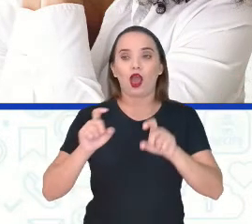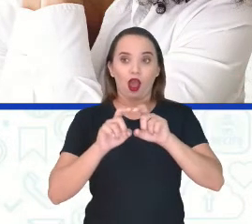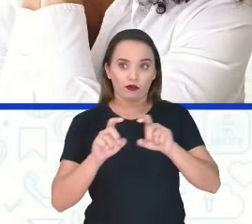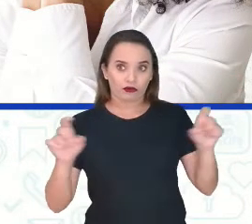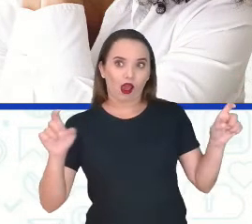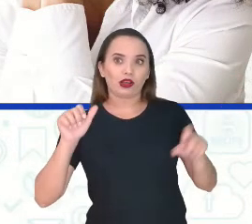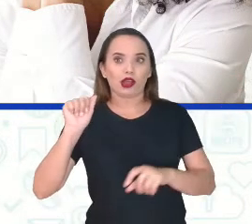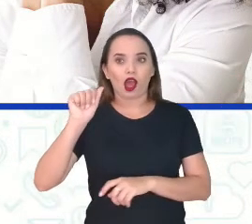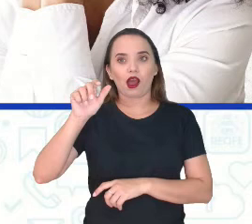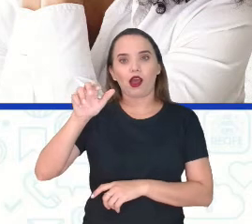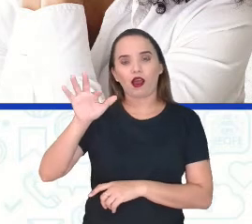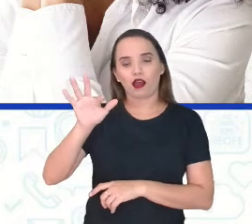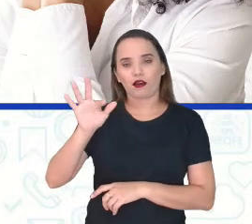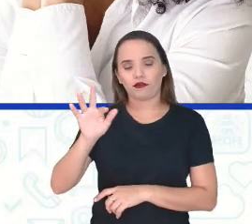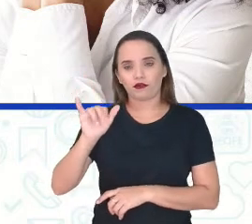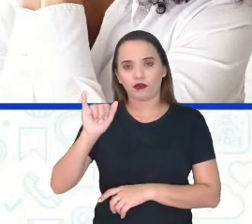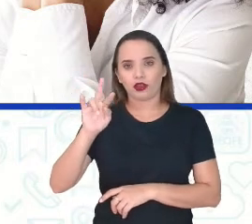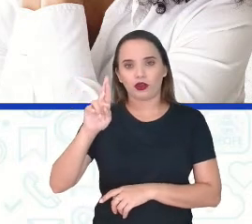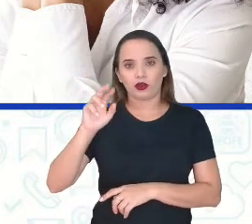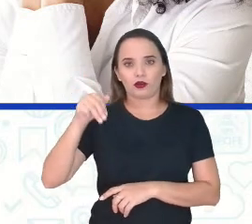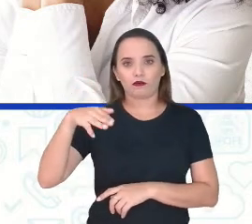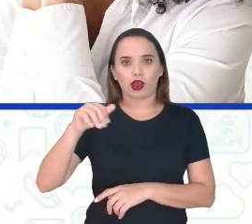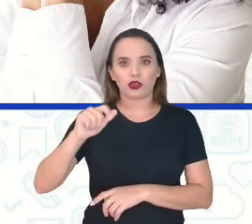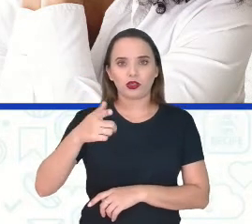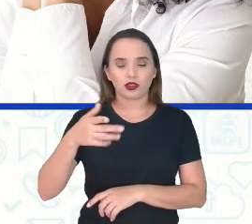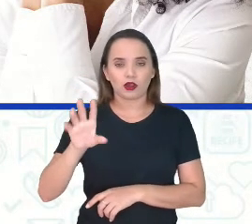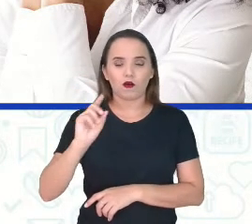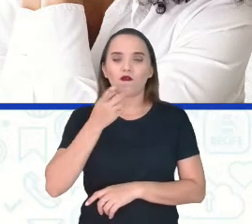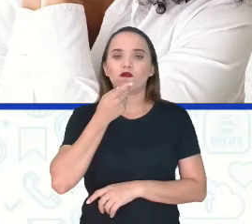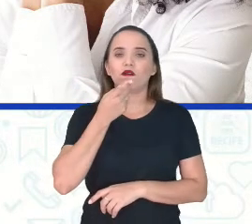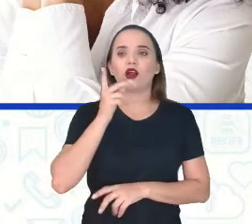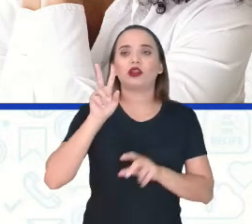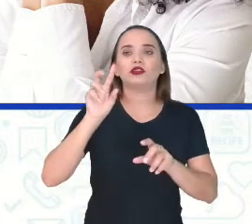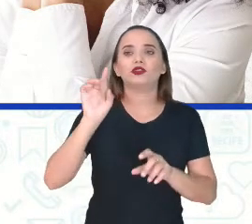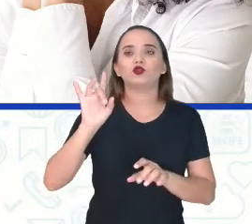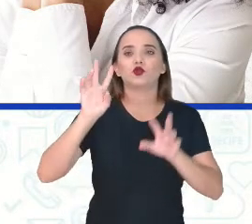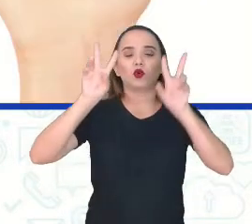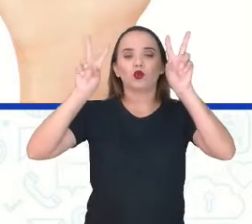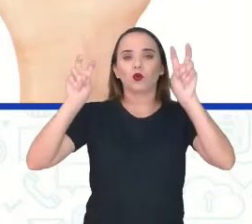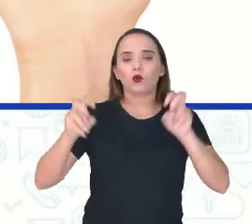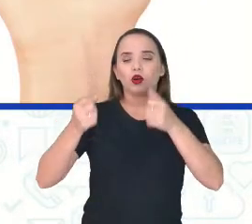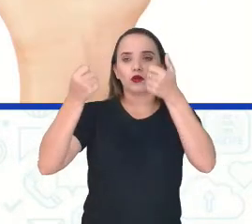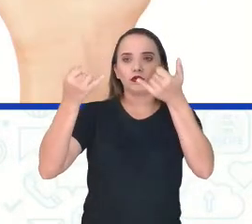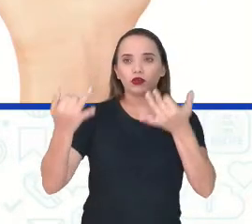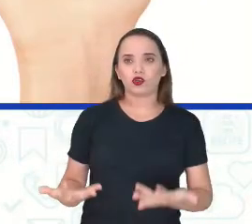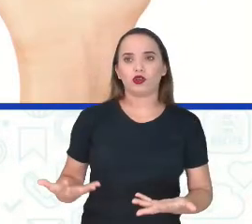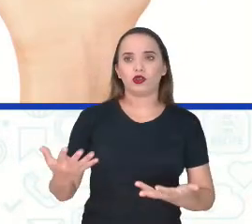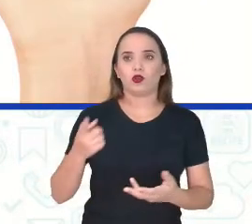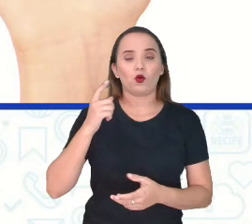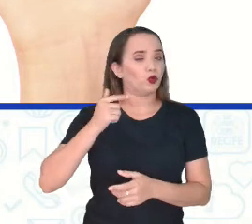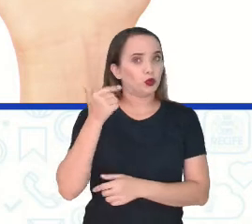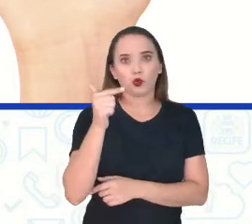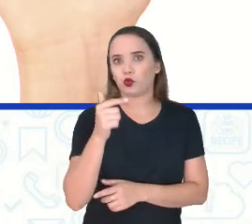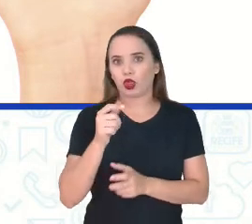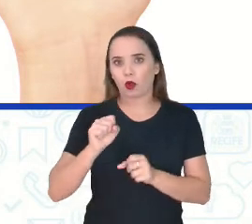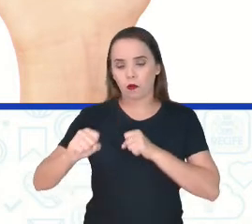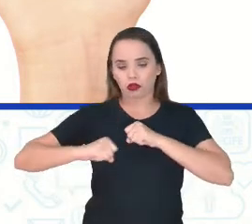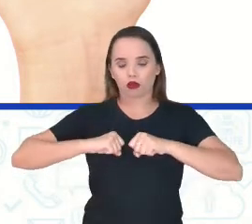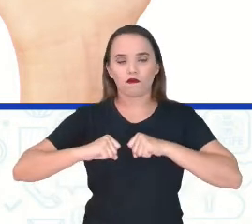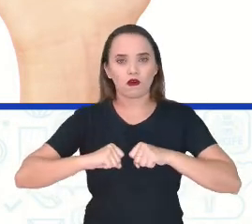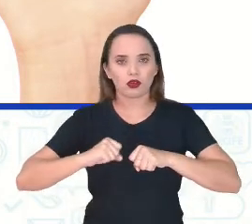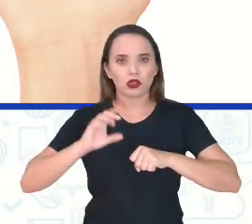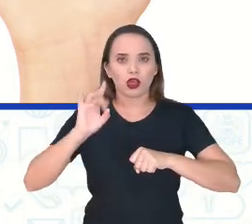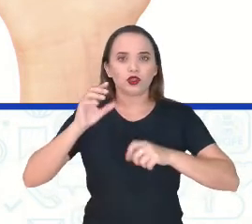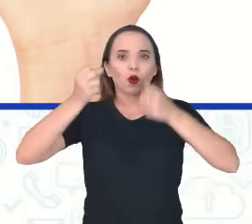afirmação anterior possui apenas um relato, uma descrição. Veja que ele não está defendendo, ele está